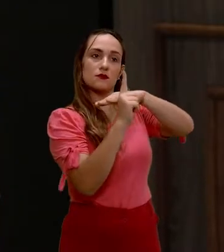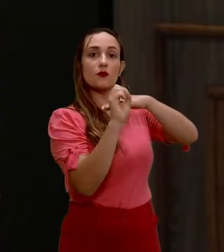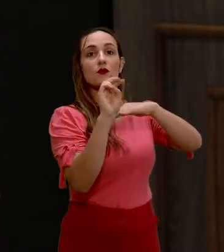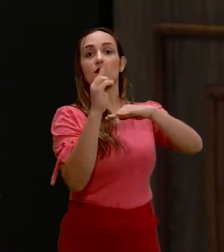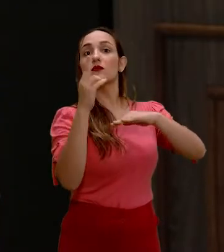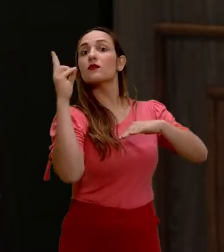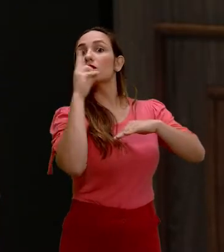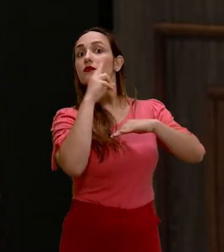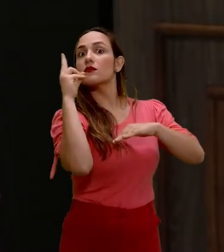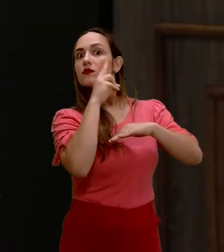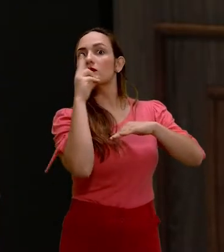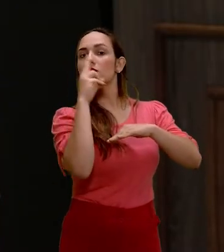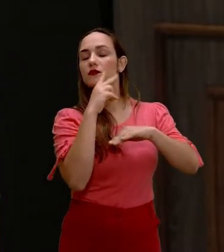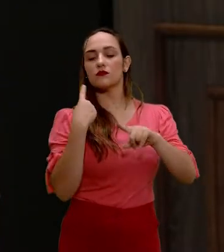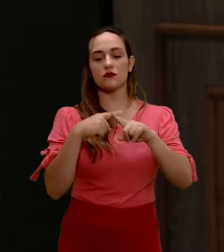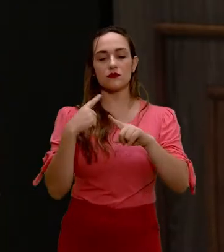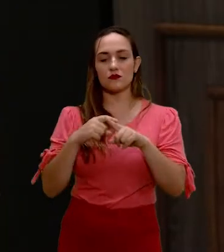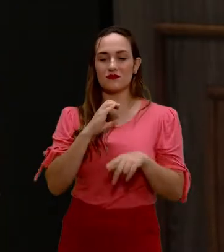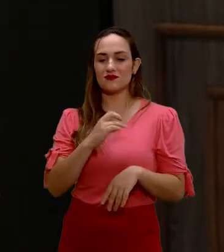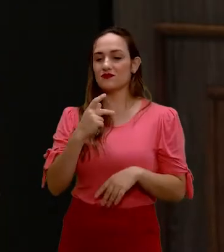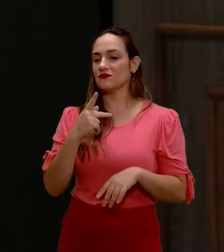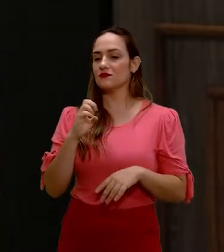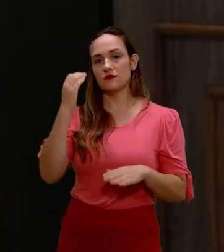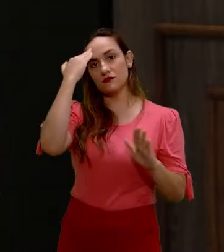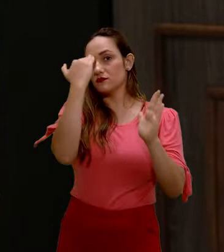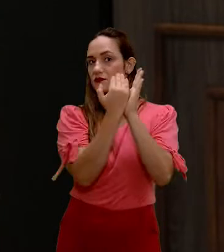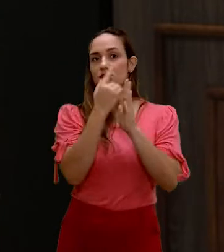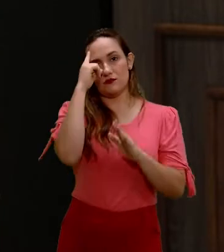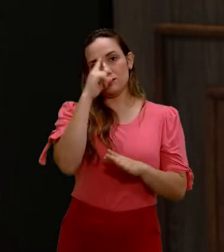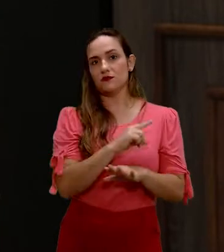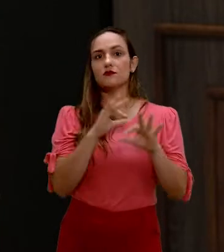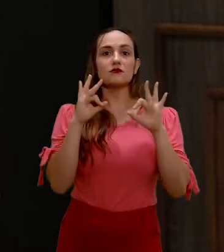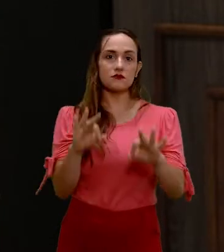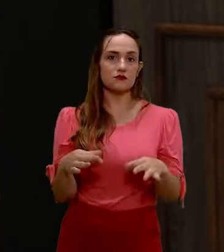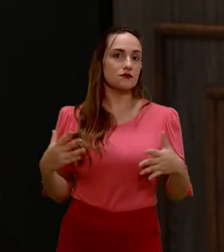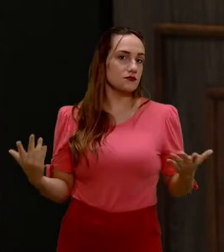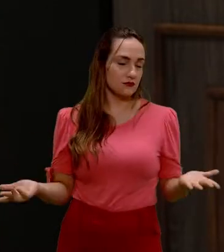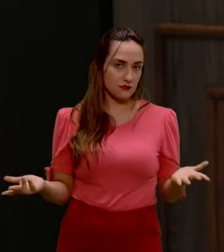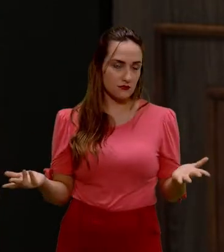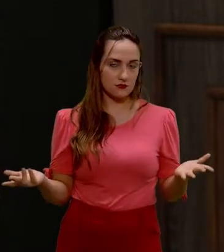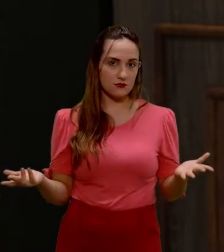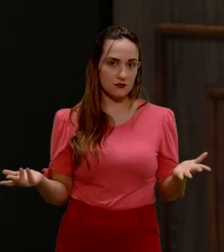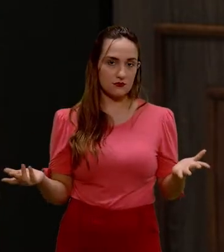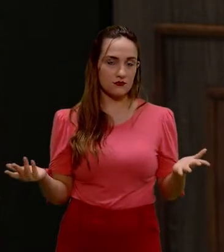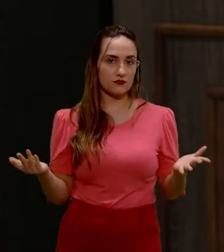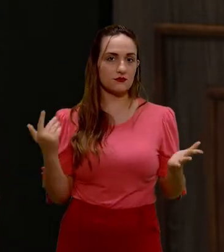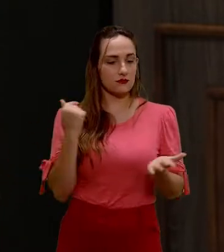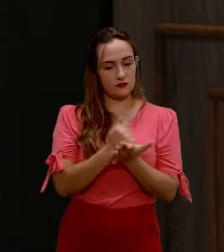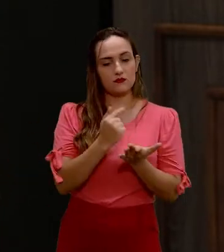de urgência. Porque como a CPE trabalha, vamos dizer, no atacado,